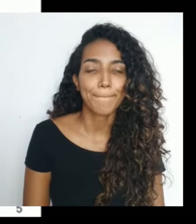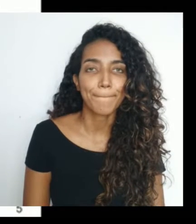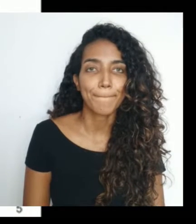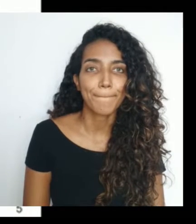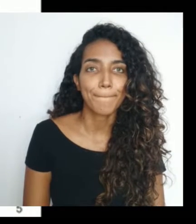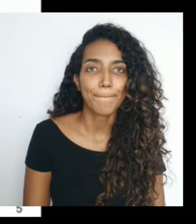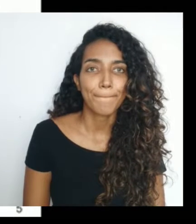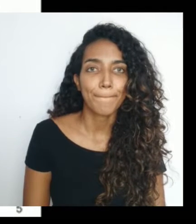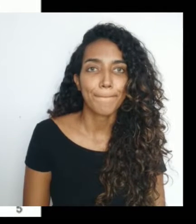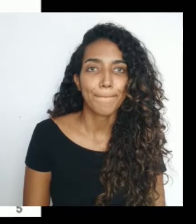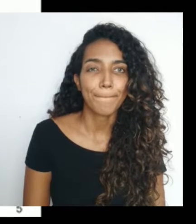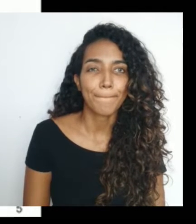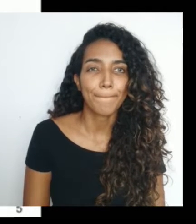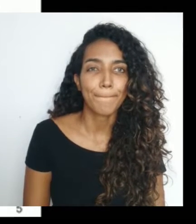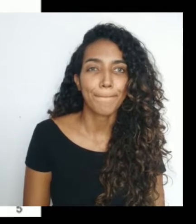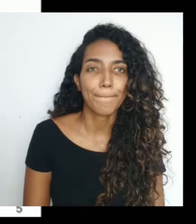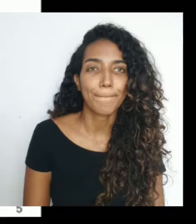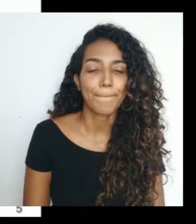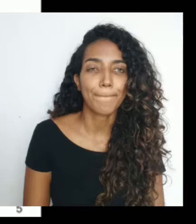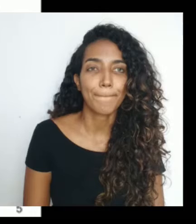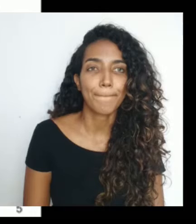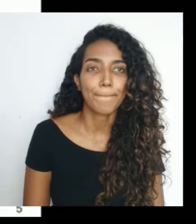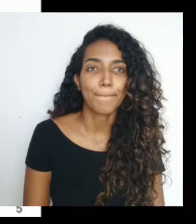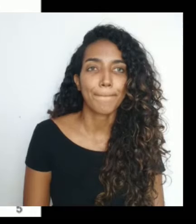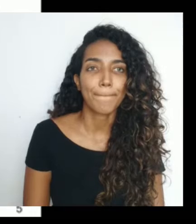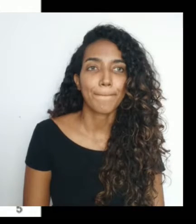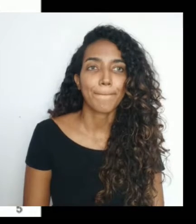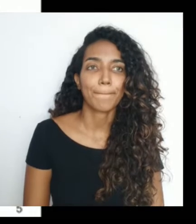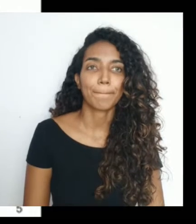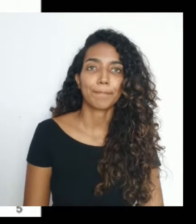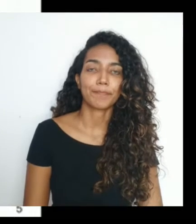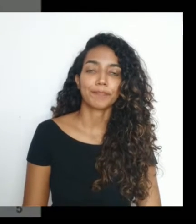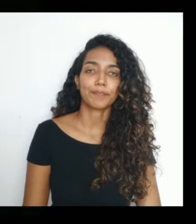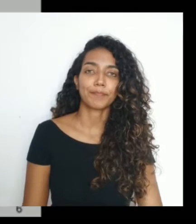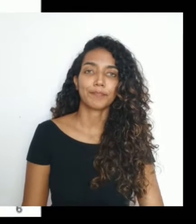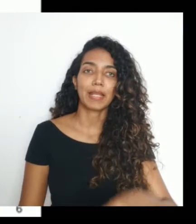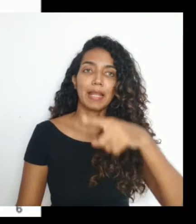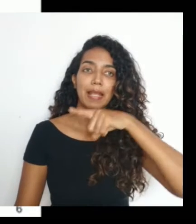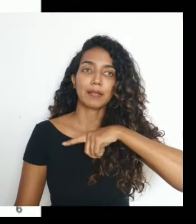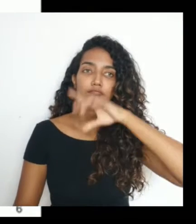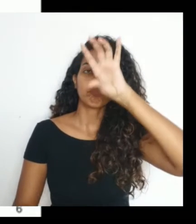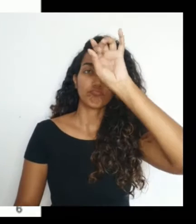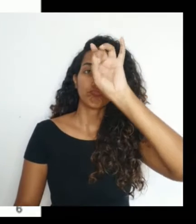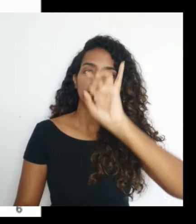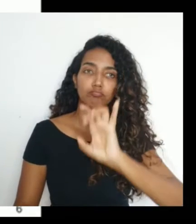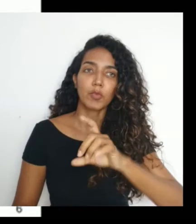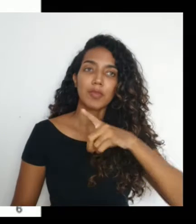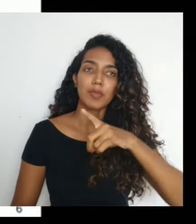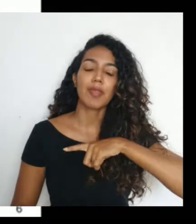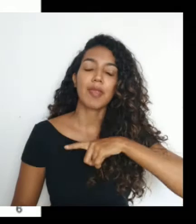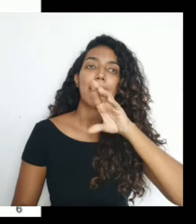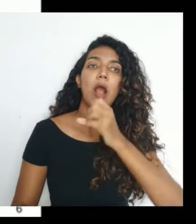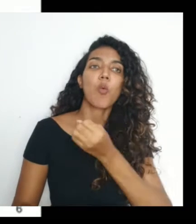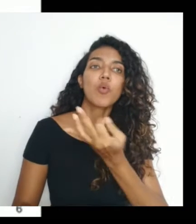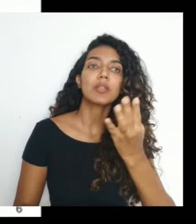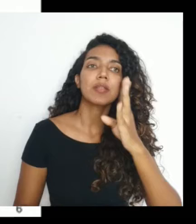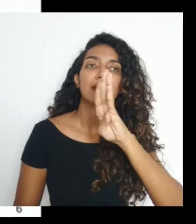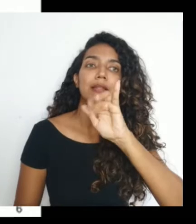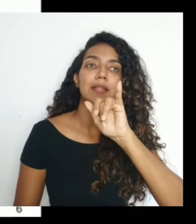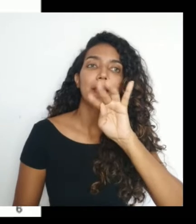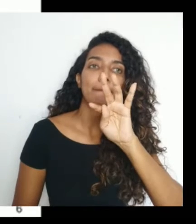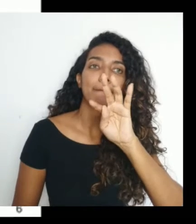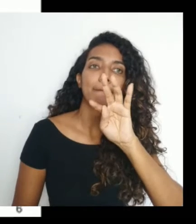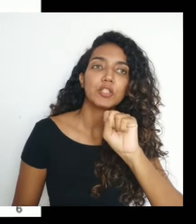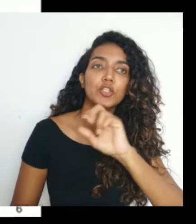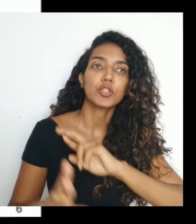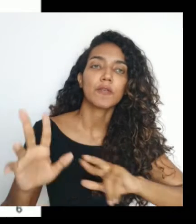double 64 bits com ponto flutuante. A partir de Java 7 a gente pode representar números literais